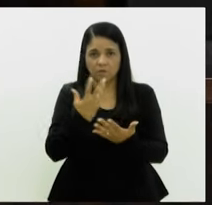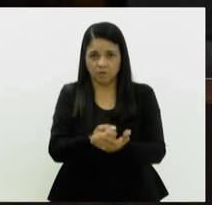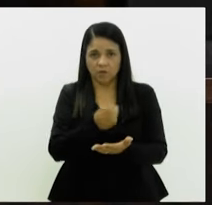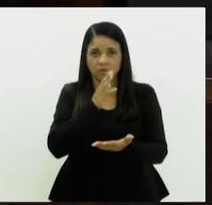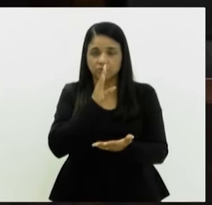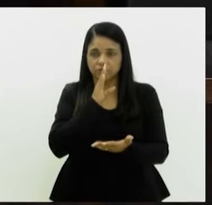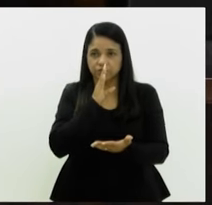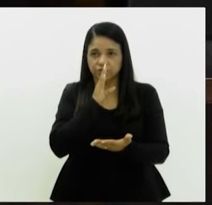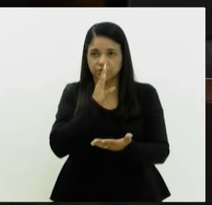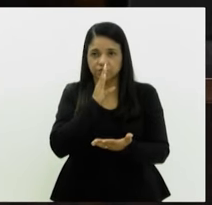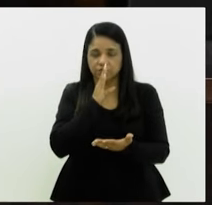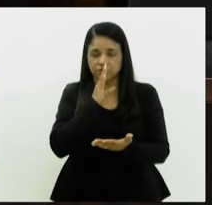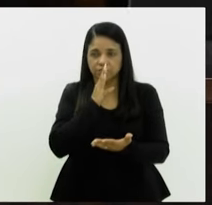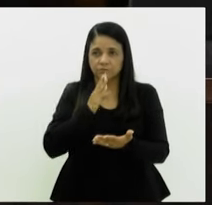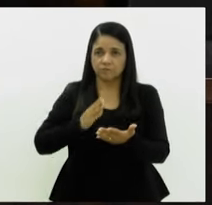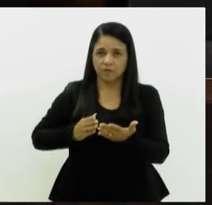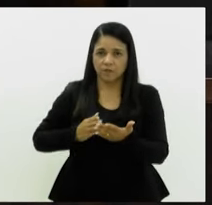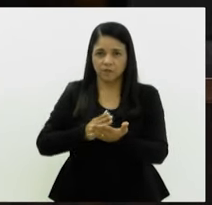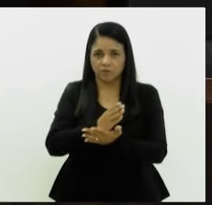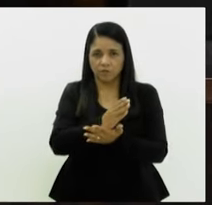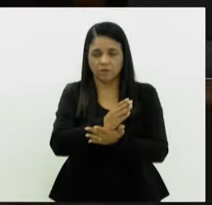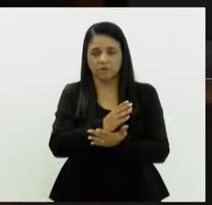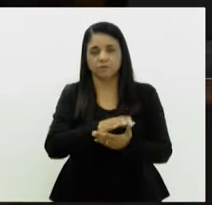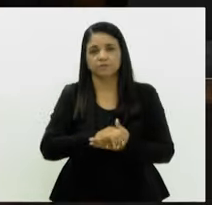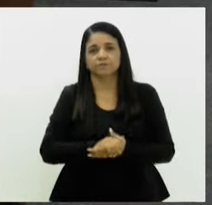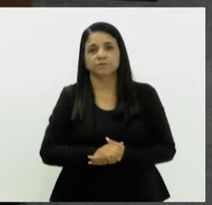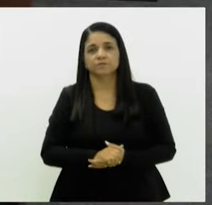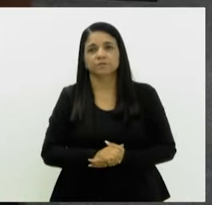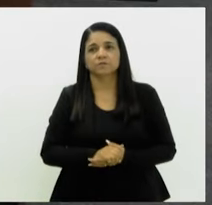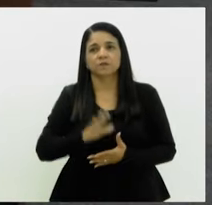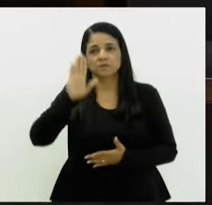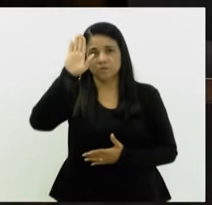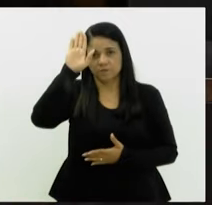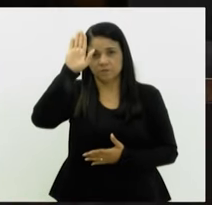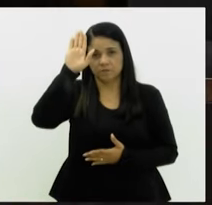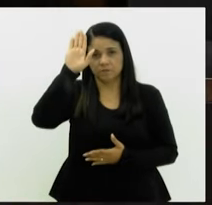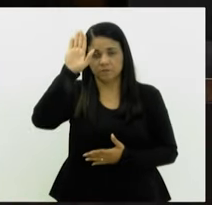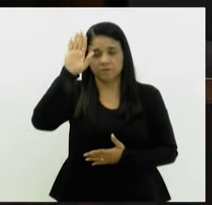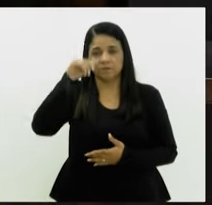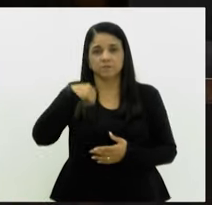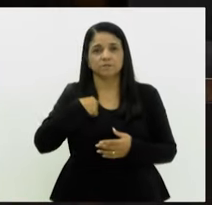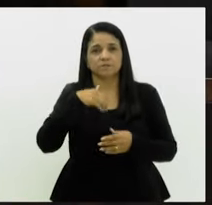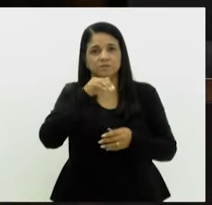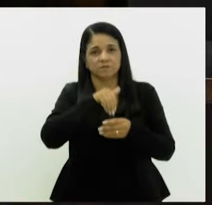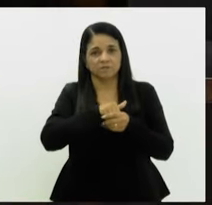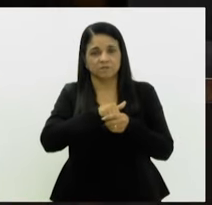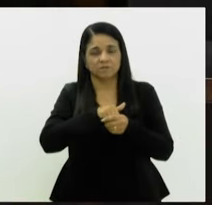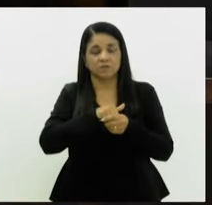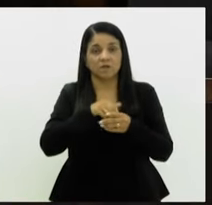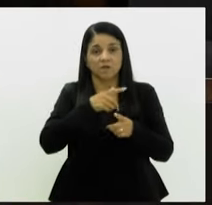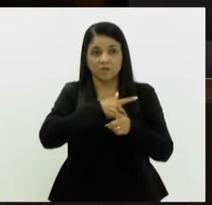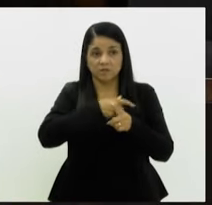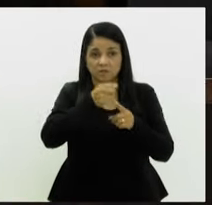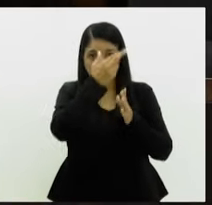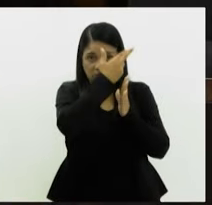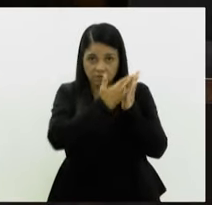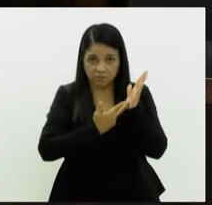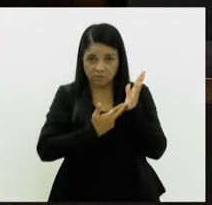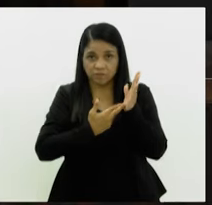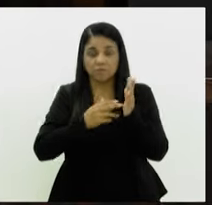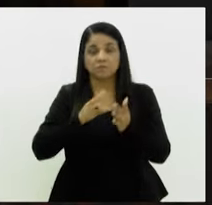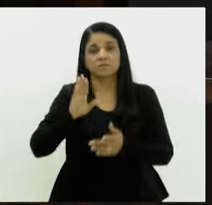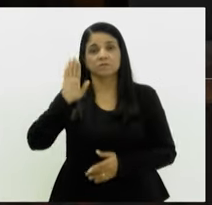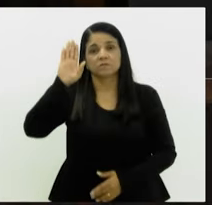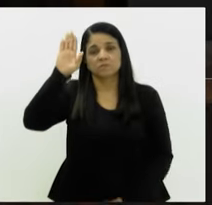aprovam, permaneçam como estão, aprovado. Para a declaração. Vai a redação do vencido. Para a declaração de voto,